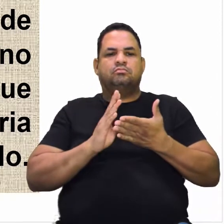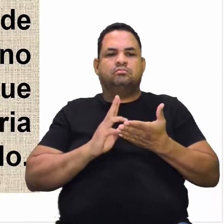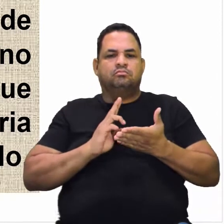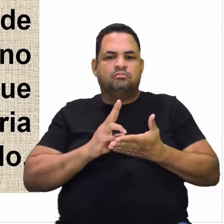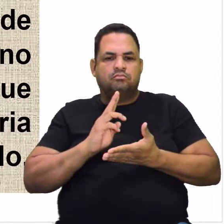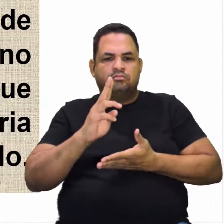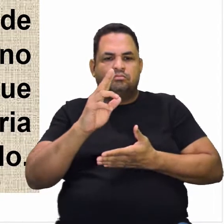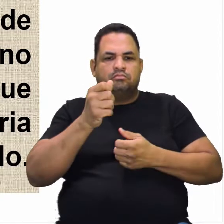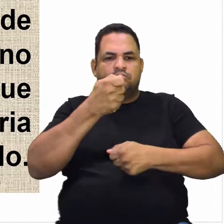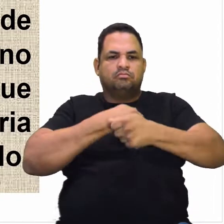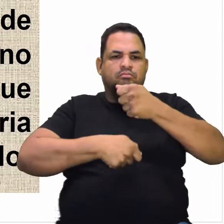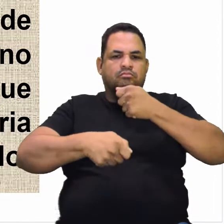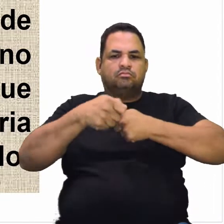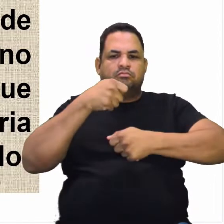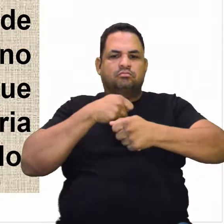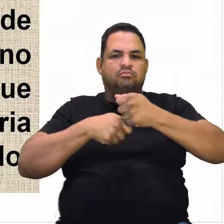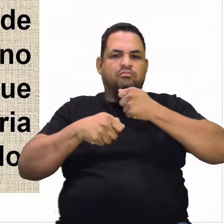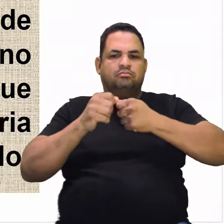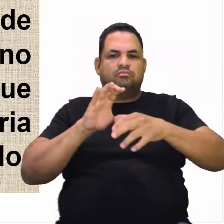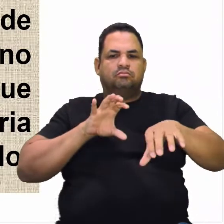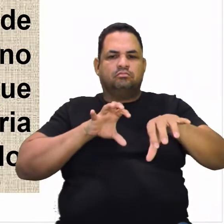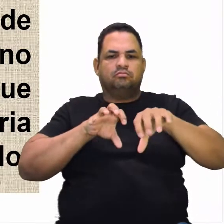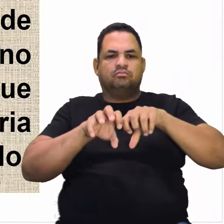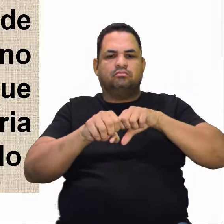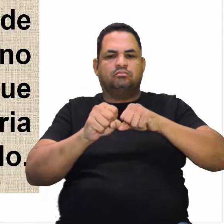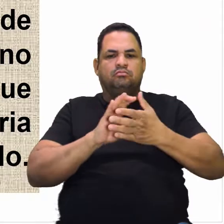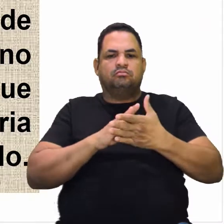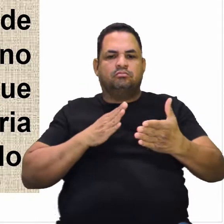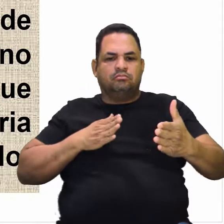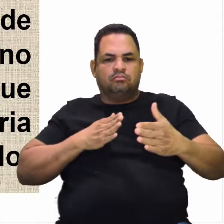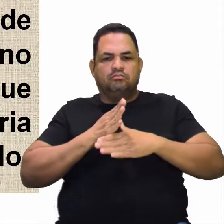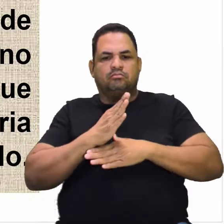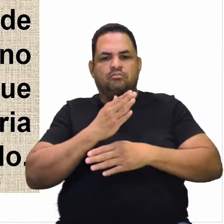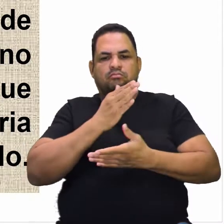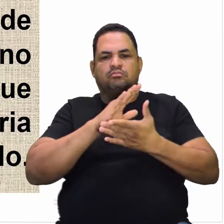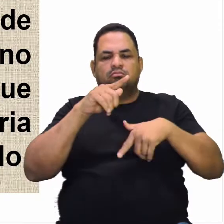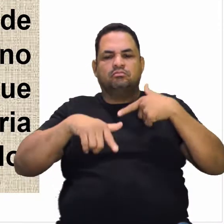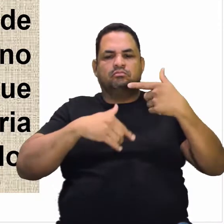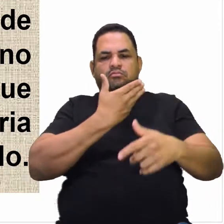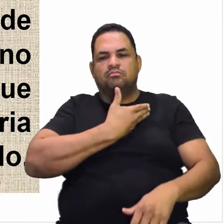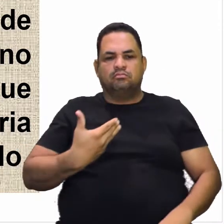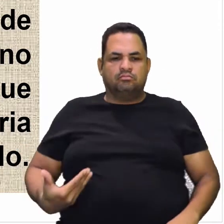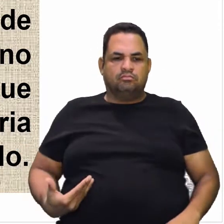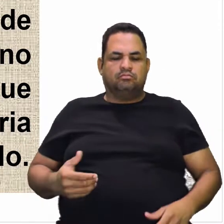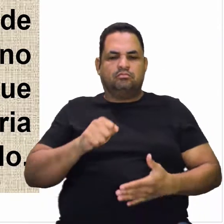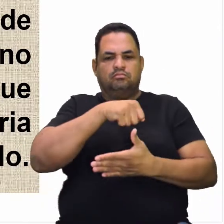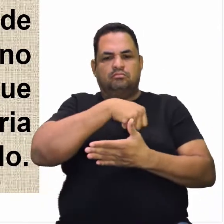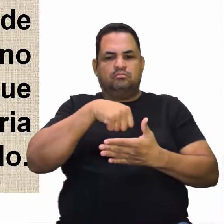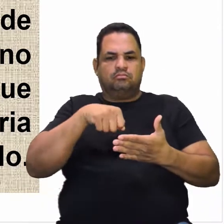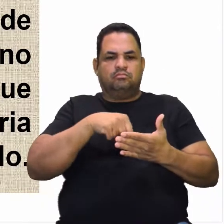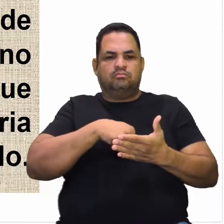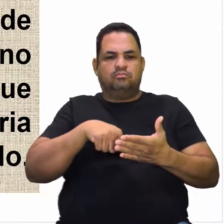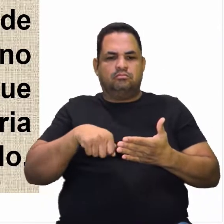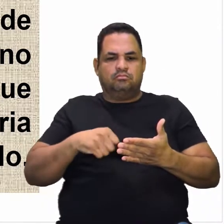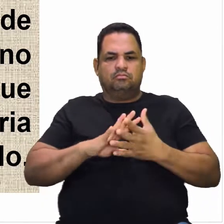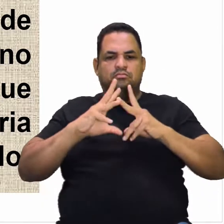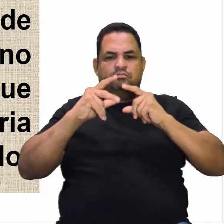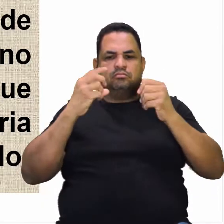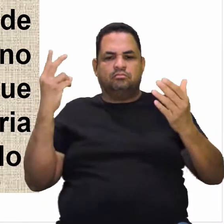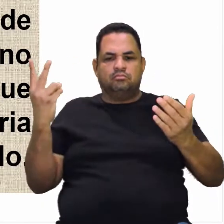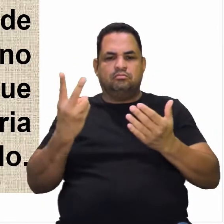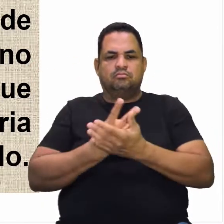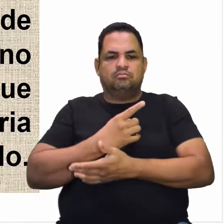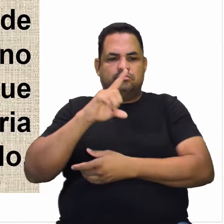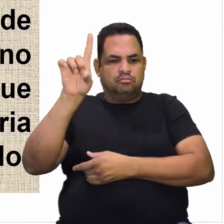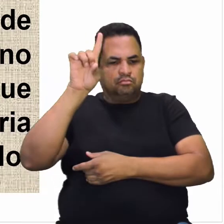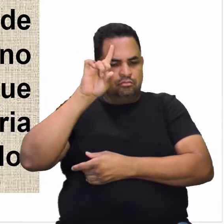como administradores ou ingressar no serviço público. A escrita servia para registro de tudo que